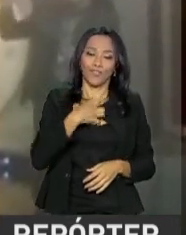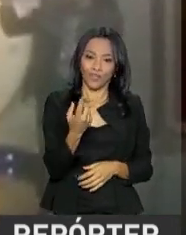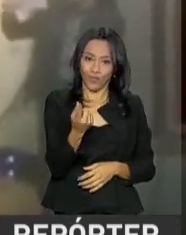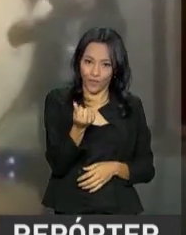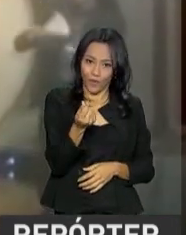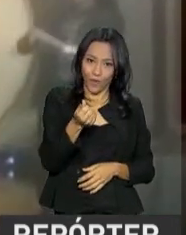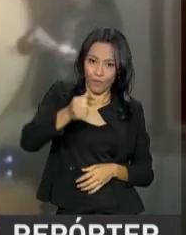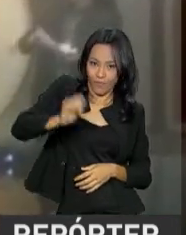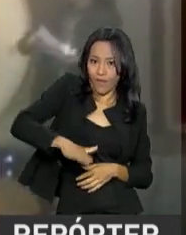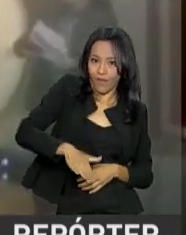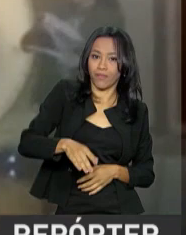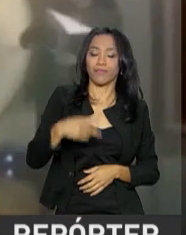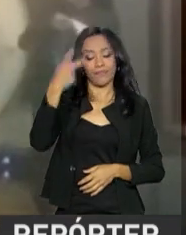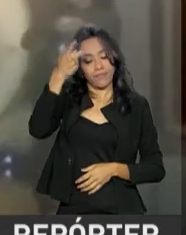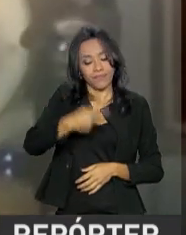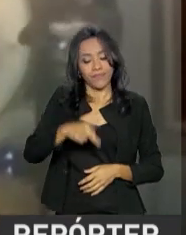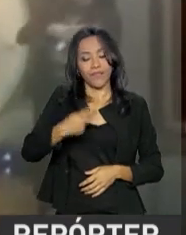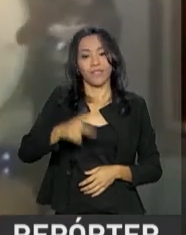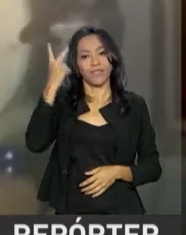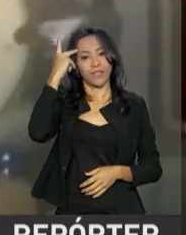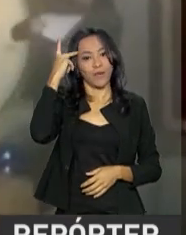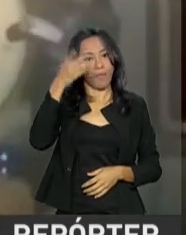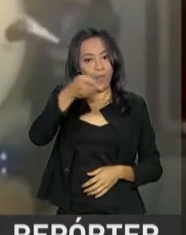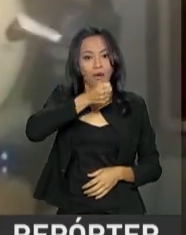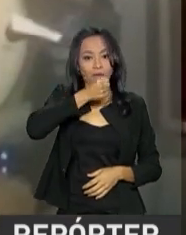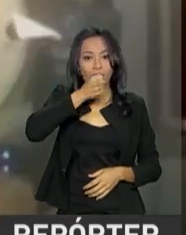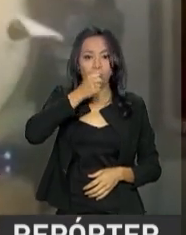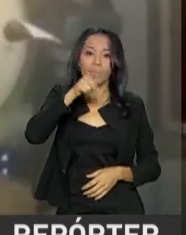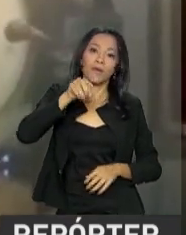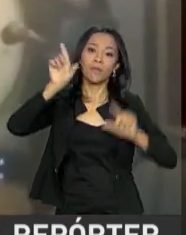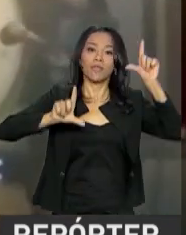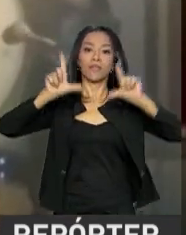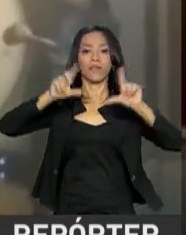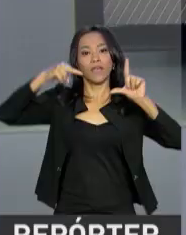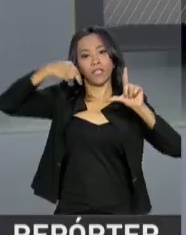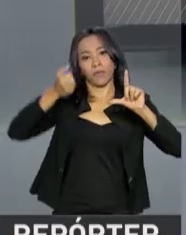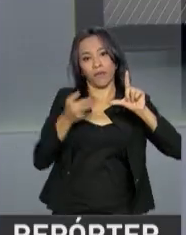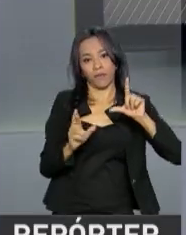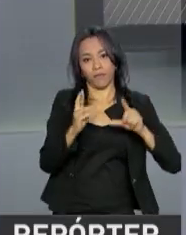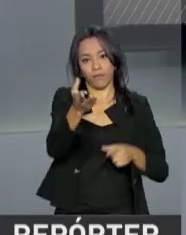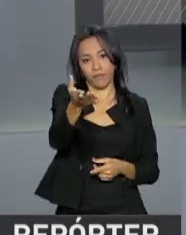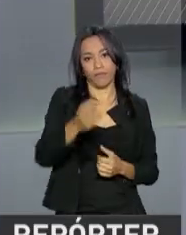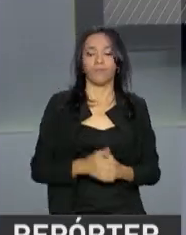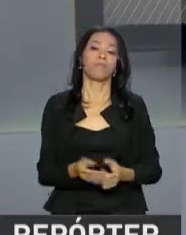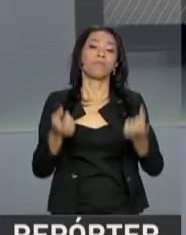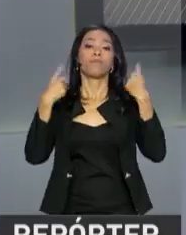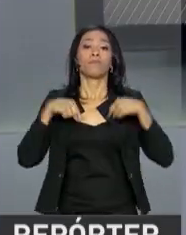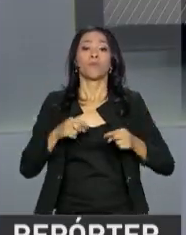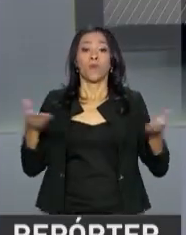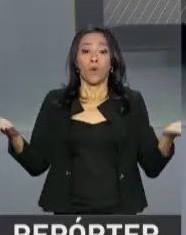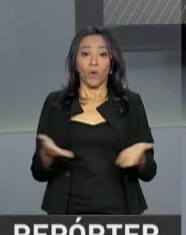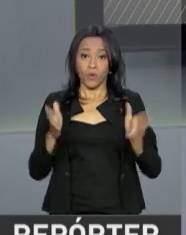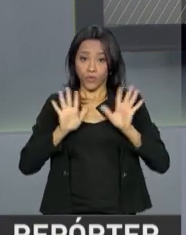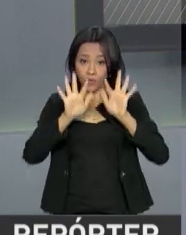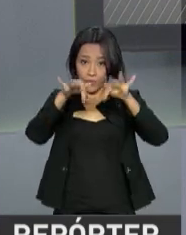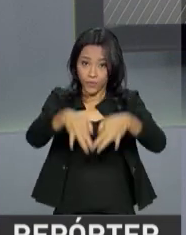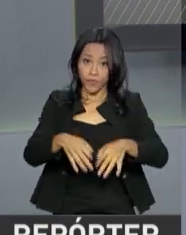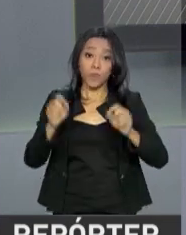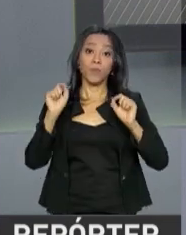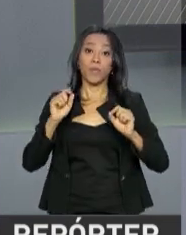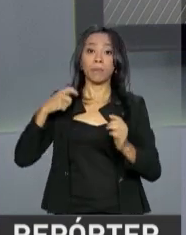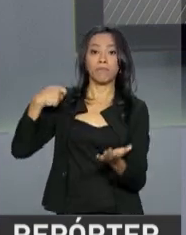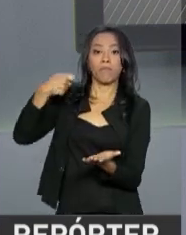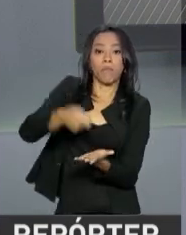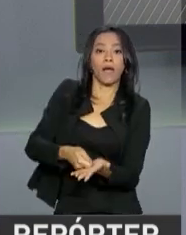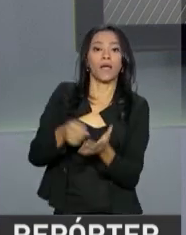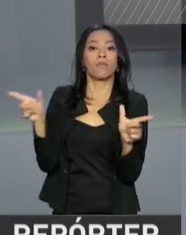na bolsa de valores de são paulo paulo la sálvia para tv nbr termina hoje a primeira fase de pagamentos